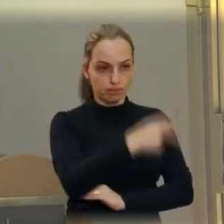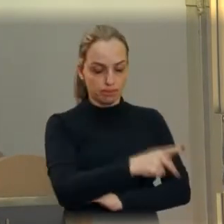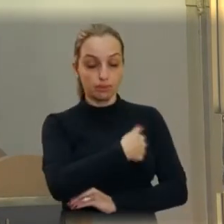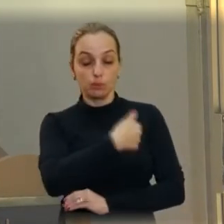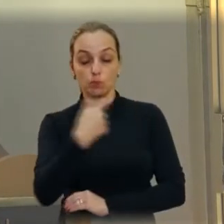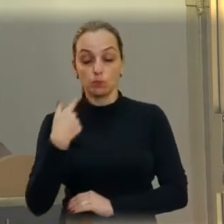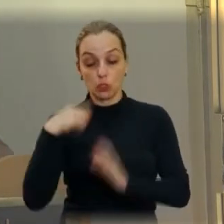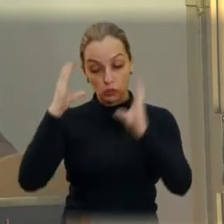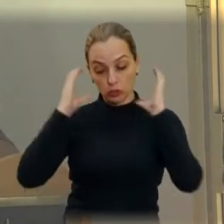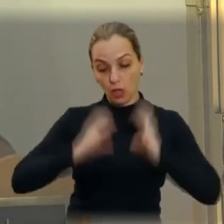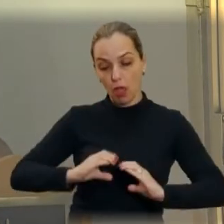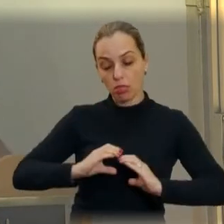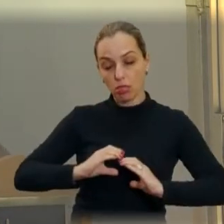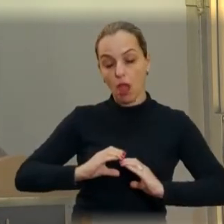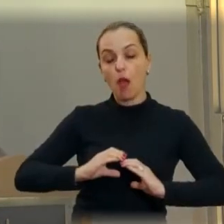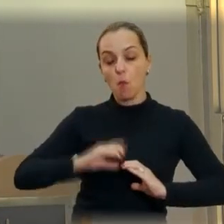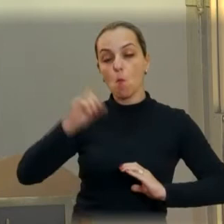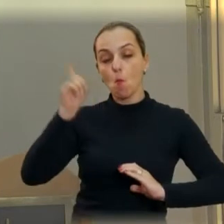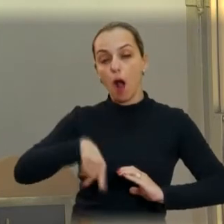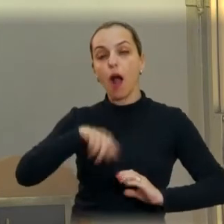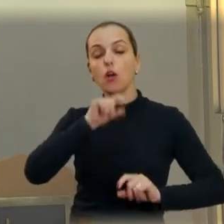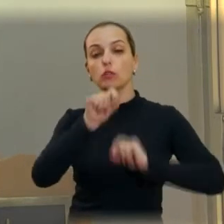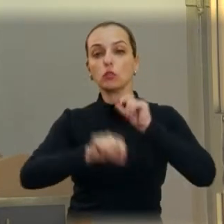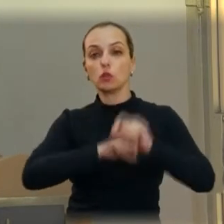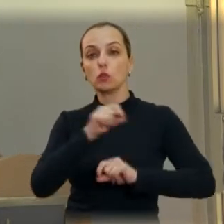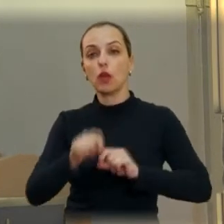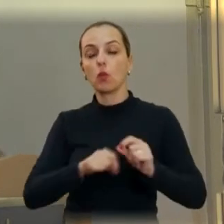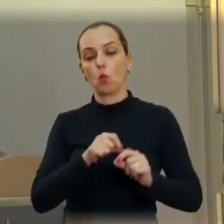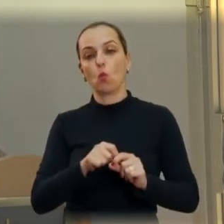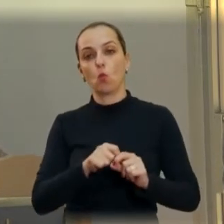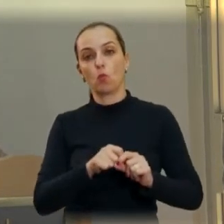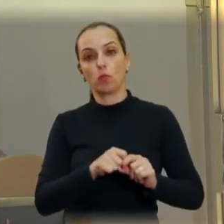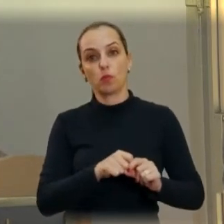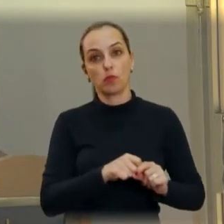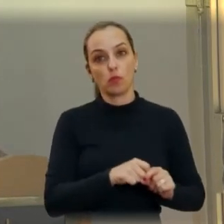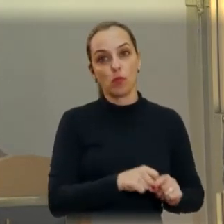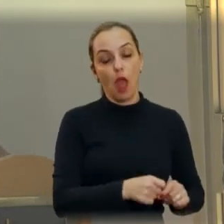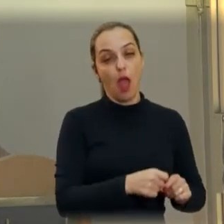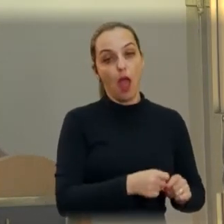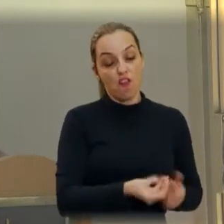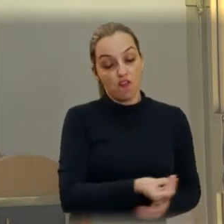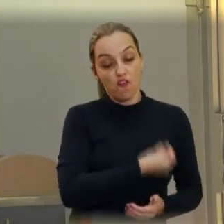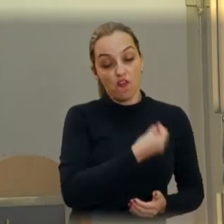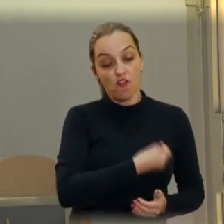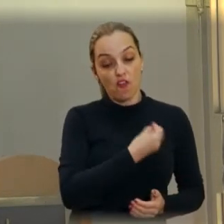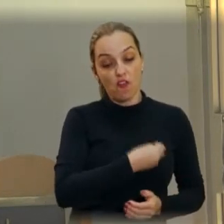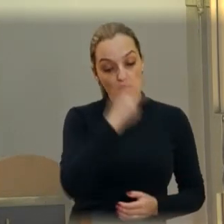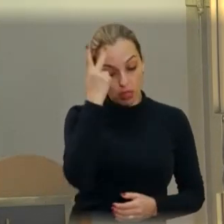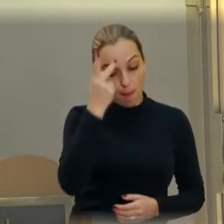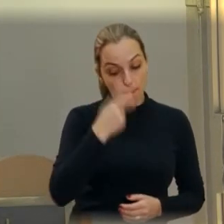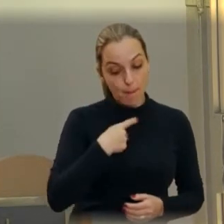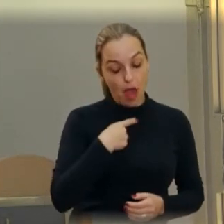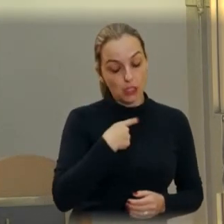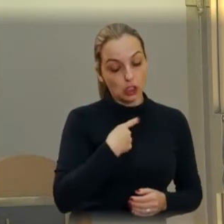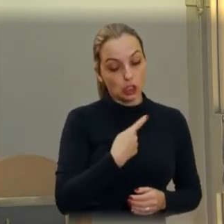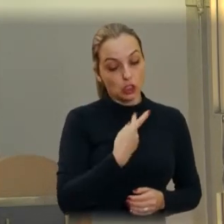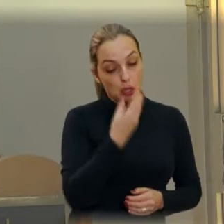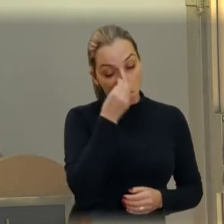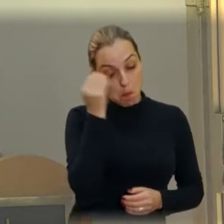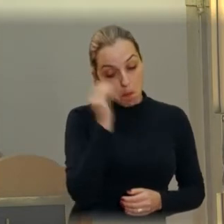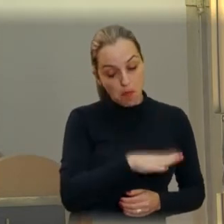somos os cidadãos que abrimos mão, muitas vezes, de cuidar da nossa vida particular para cuidar da vida do outro. Então, nós